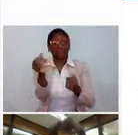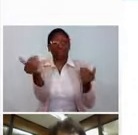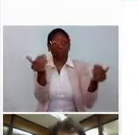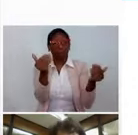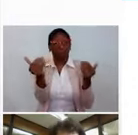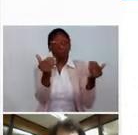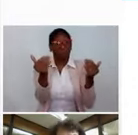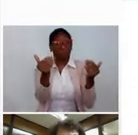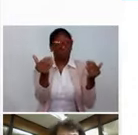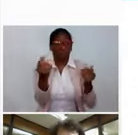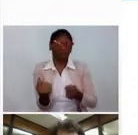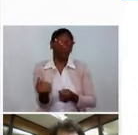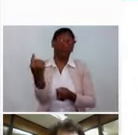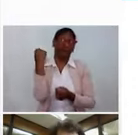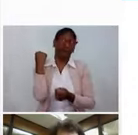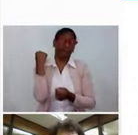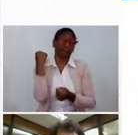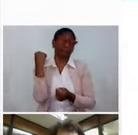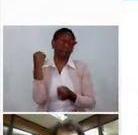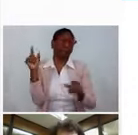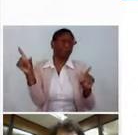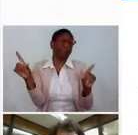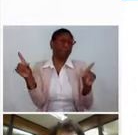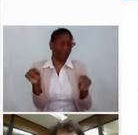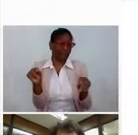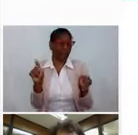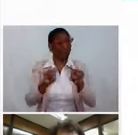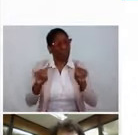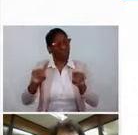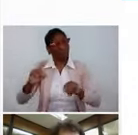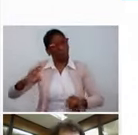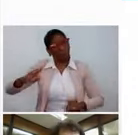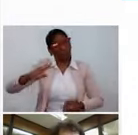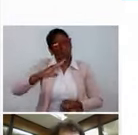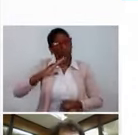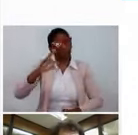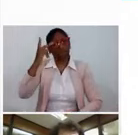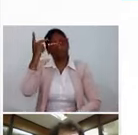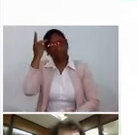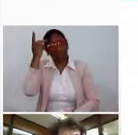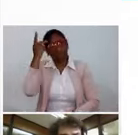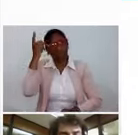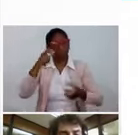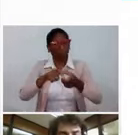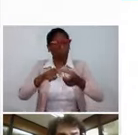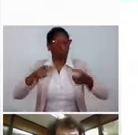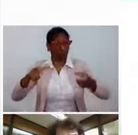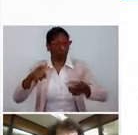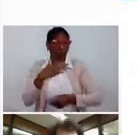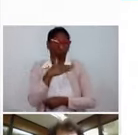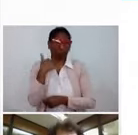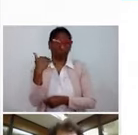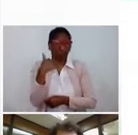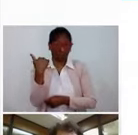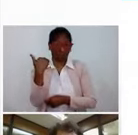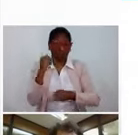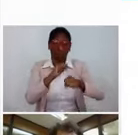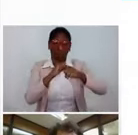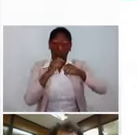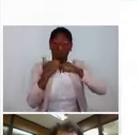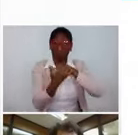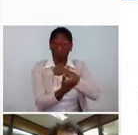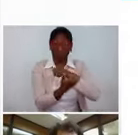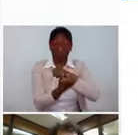que foi em outros momentos da pandemia, mas há essa elevação. Aqui em São Paulo, a gente também percebe um aumento dos óbitos por Covid